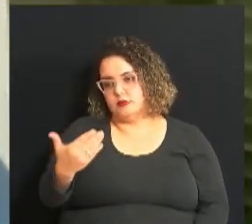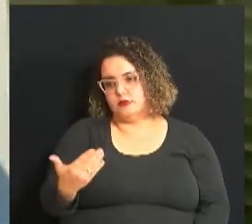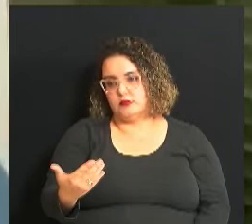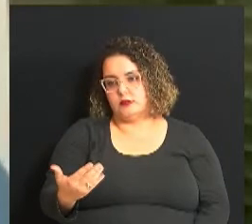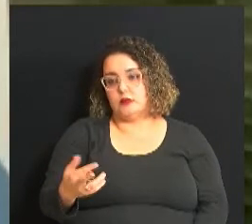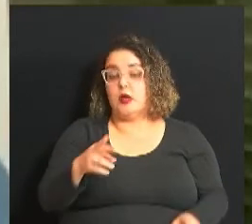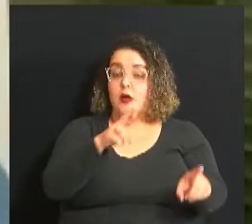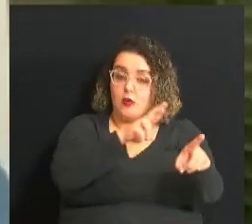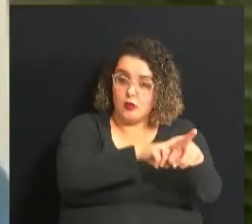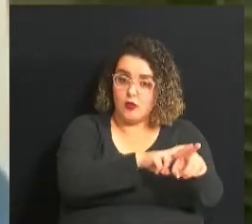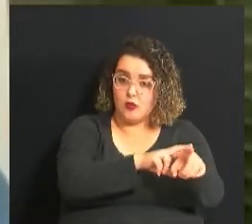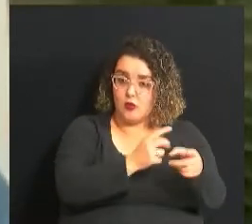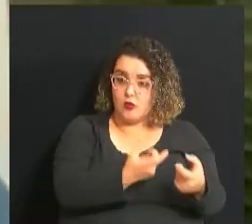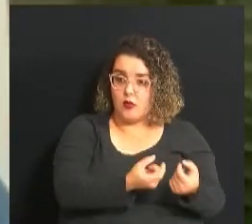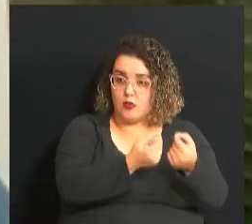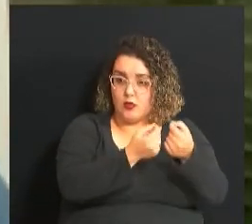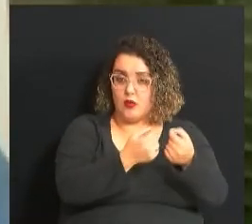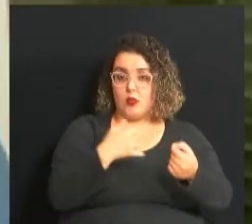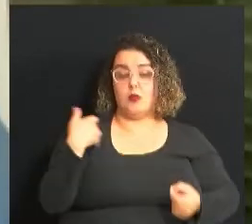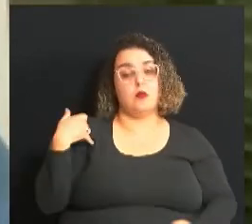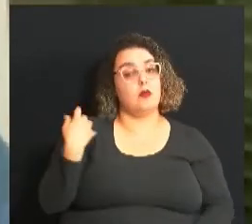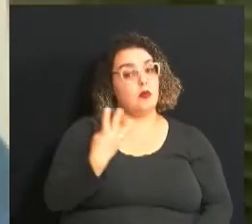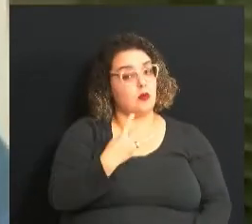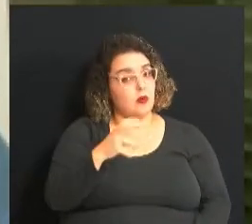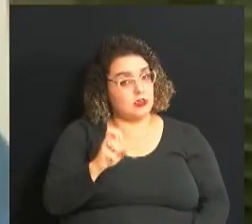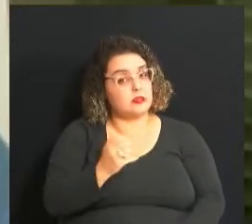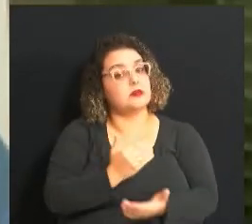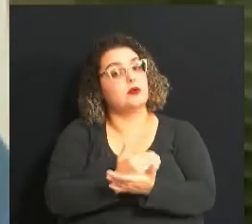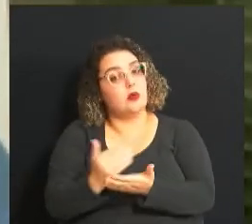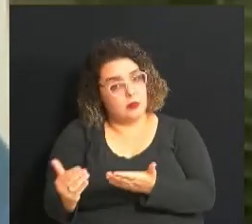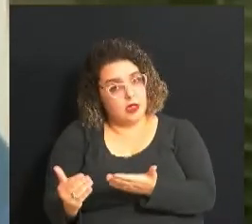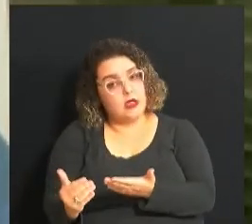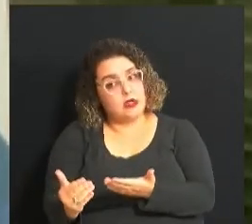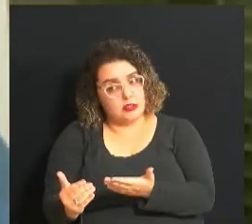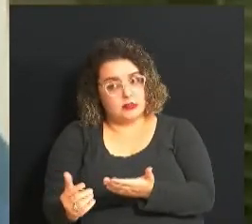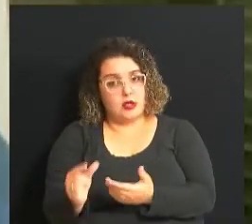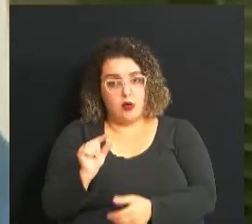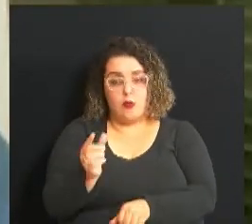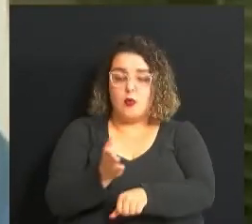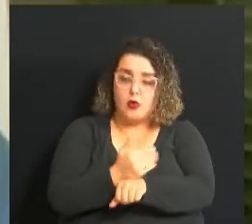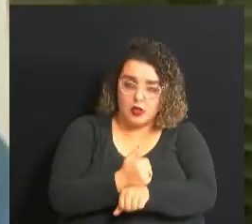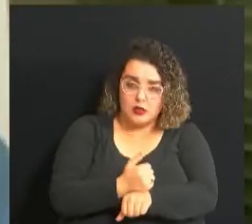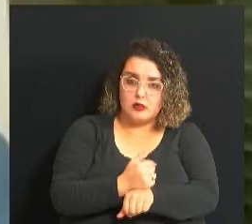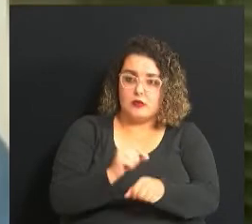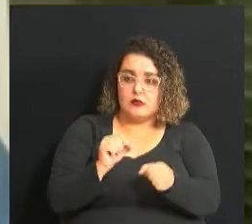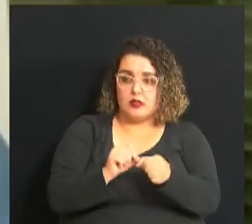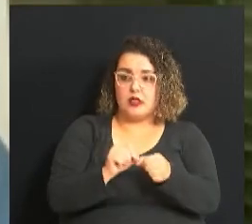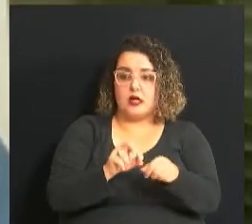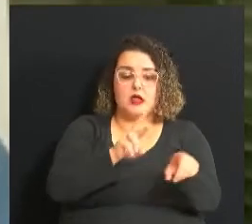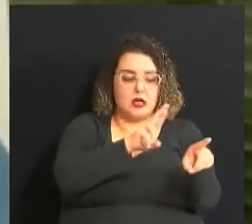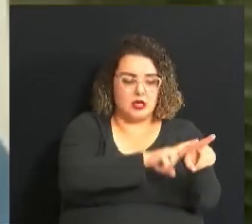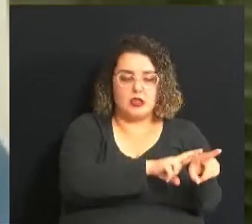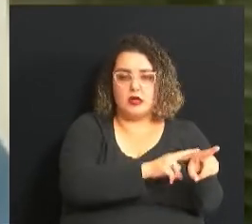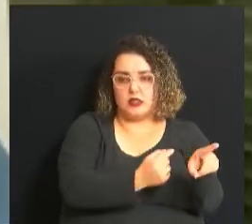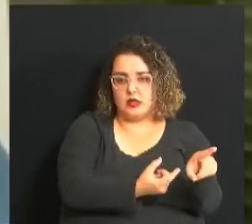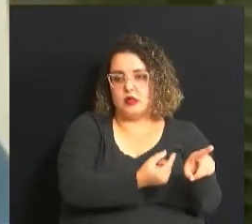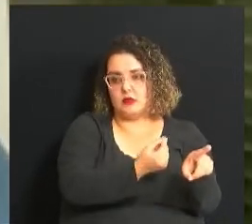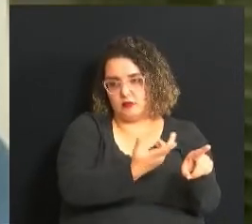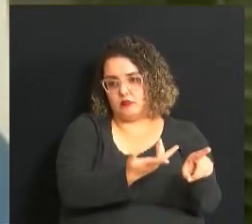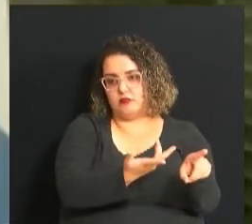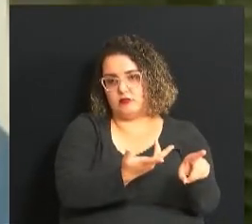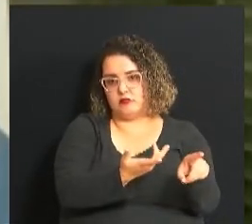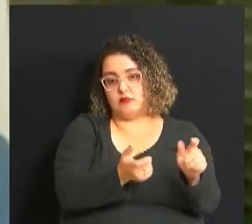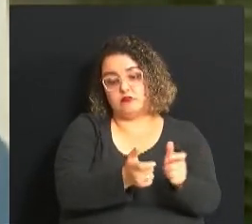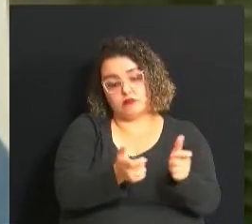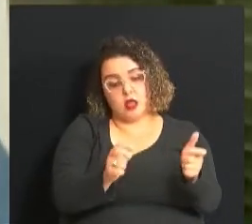que ele chegue aos 45 anos, então um pouco antes de fazer seus exames, porque a chance dele é maior de ter câncer de próstata